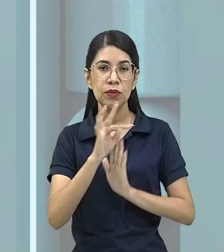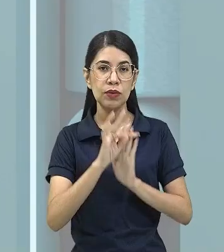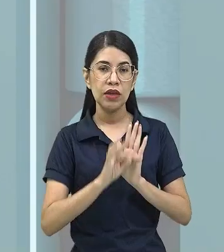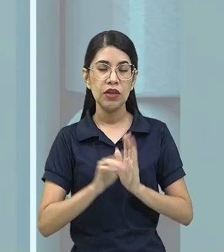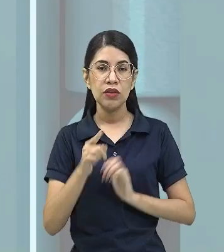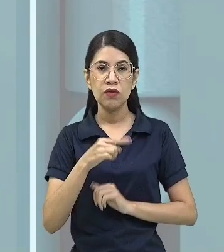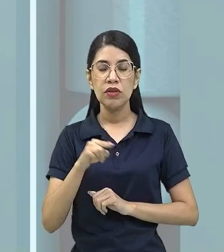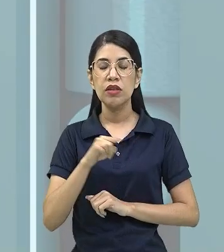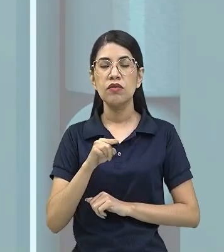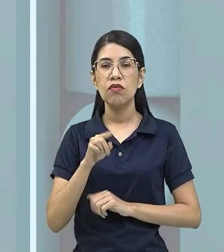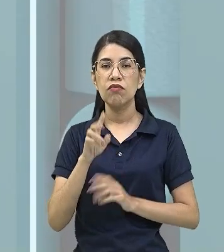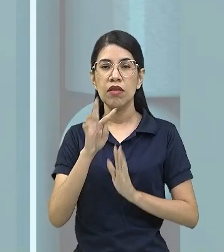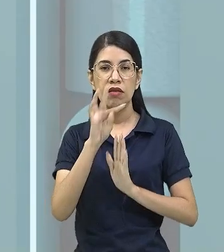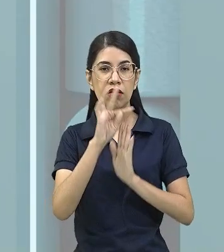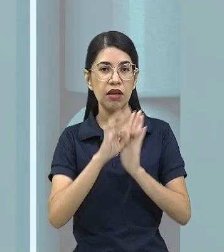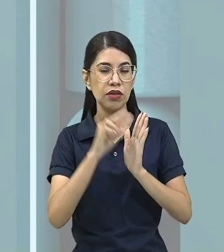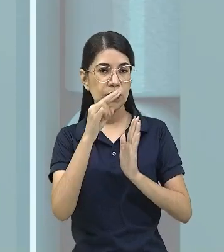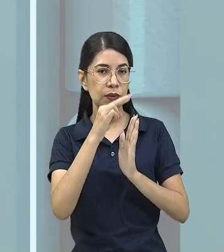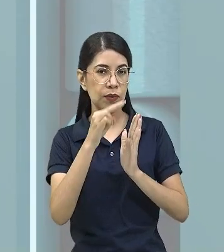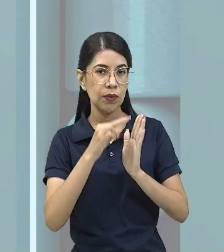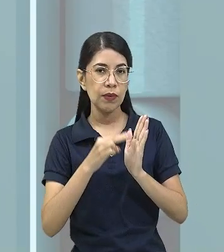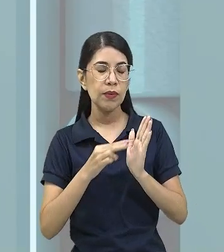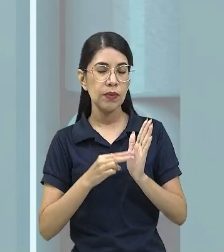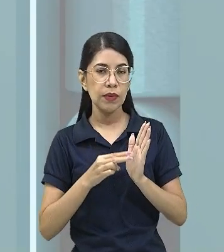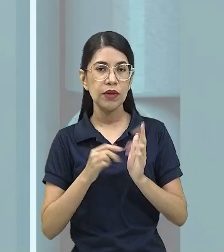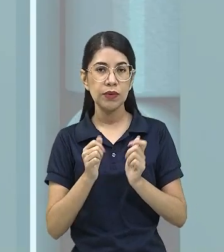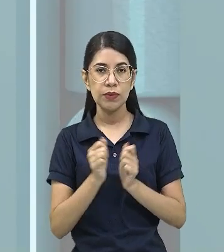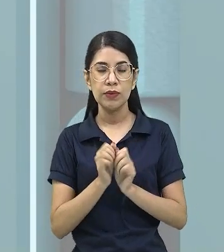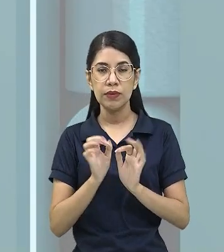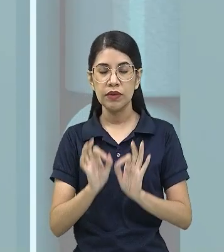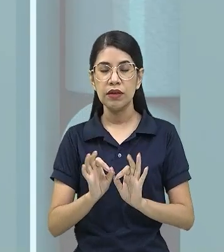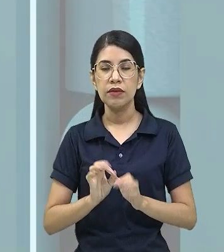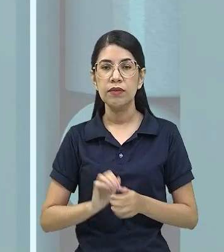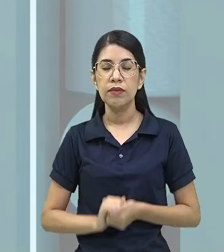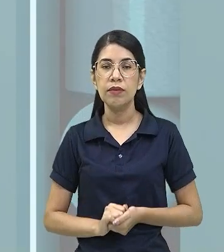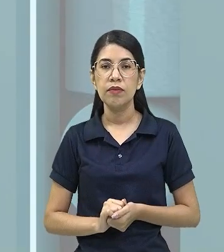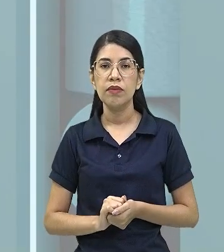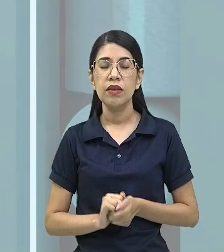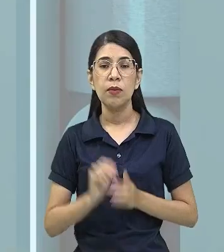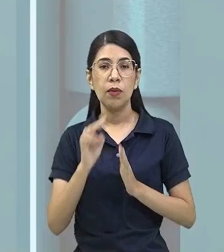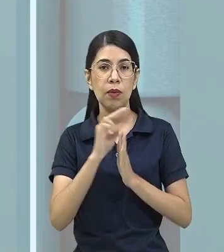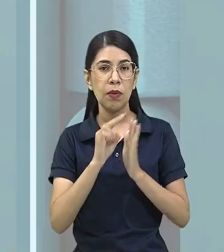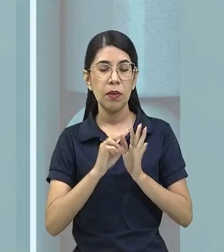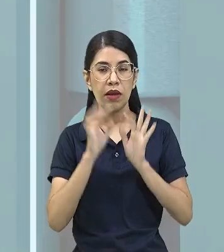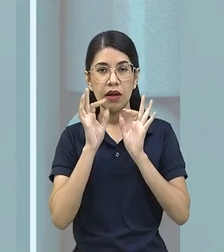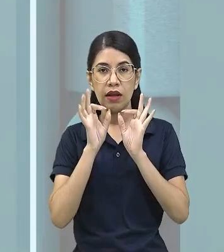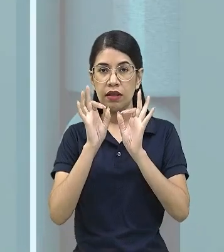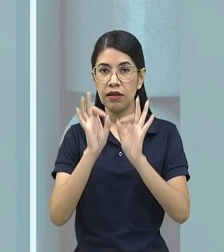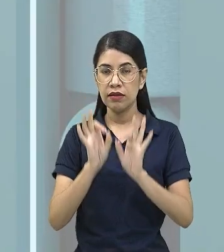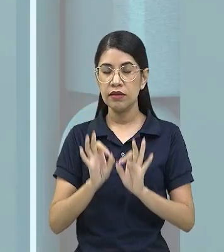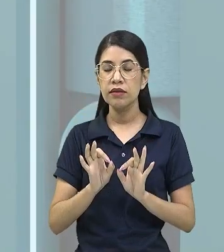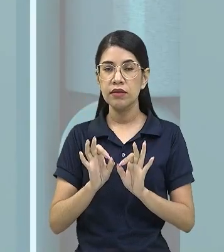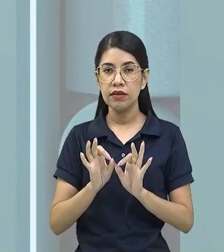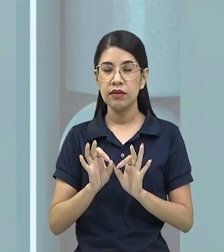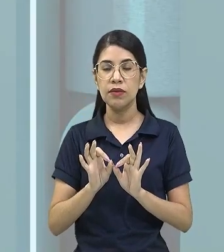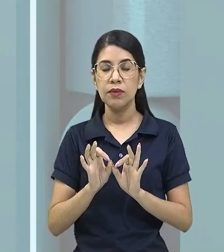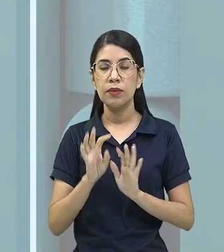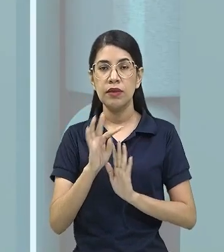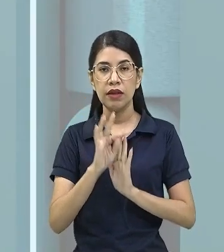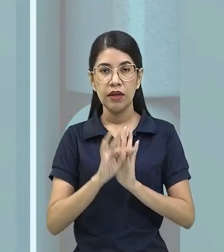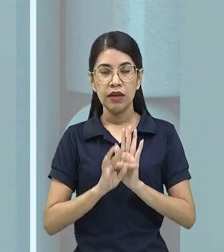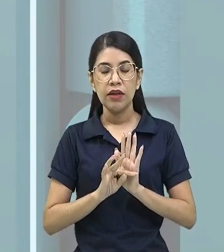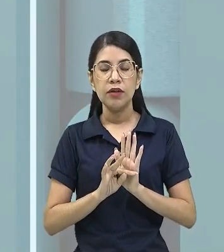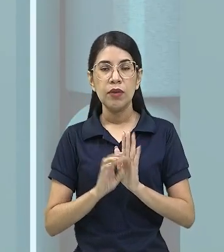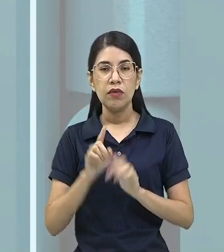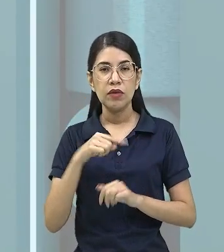vai ouvir e vai ler, vai acompanhar junto comigo. Acompanhe a leitura, preste atenção na leitura do texto para que